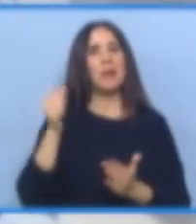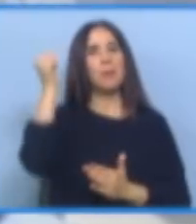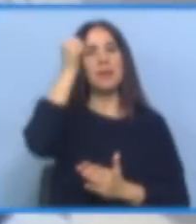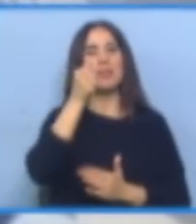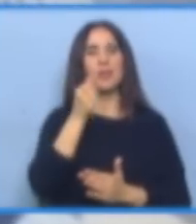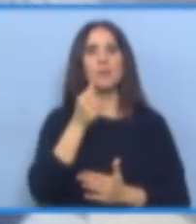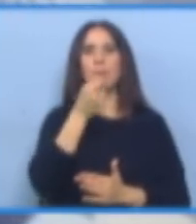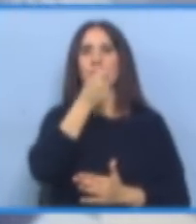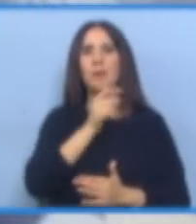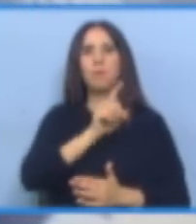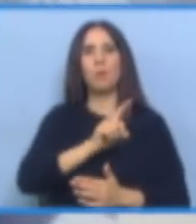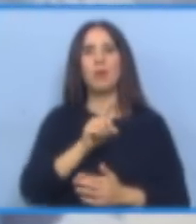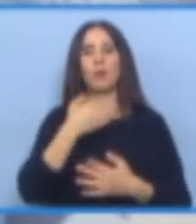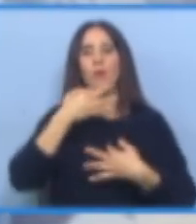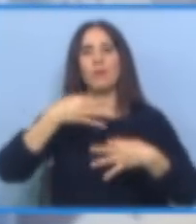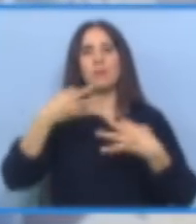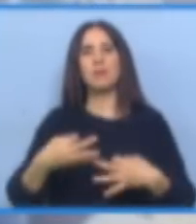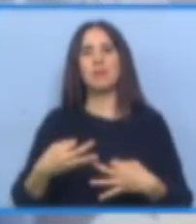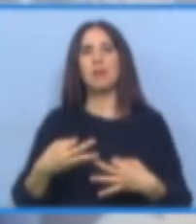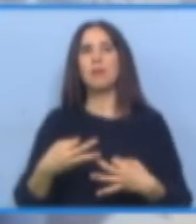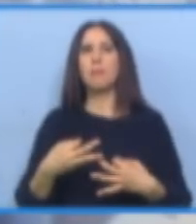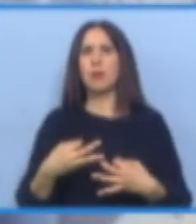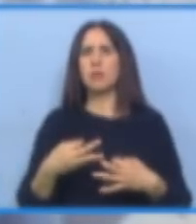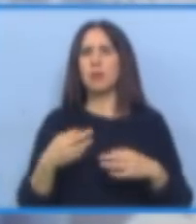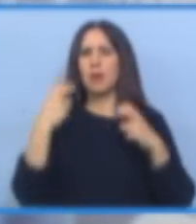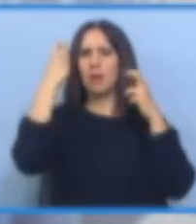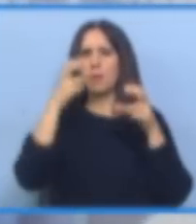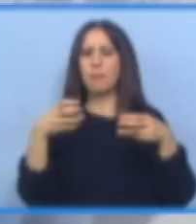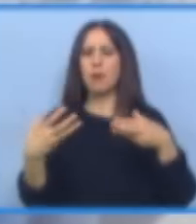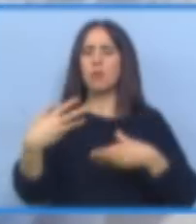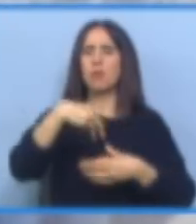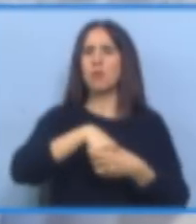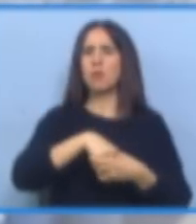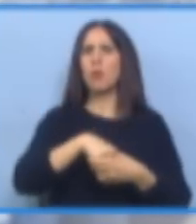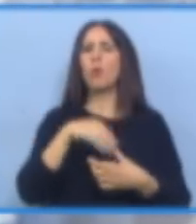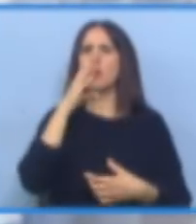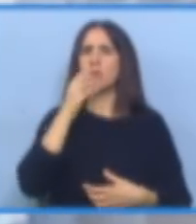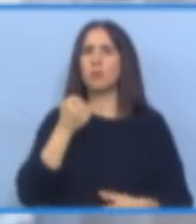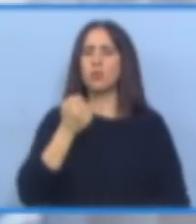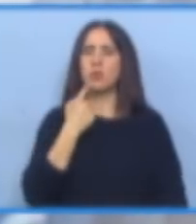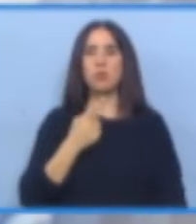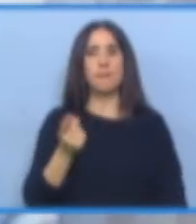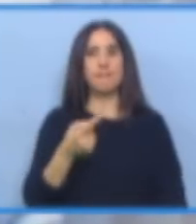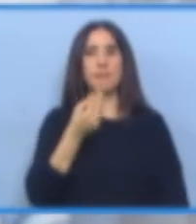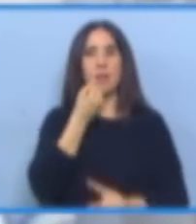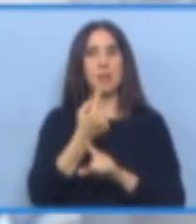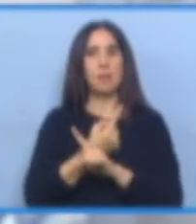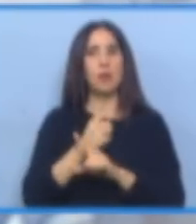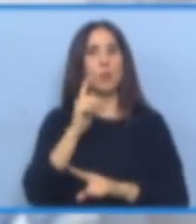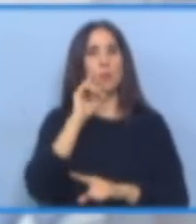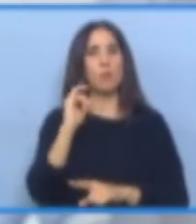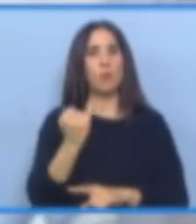primeira comunhão ou confirmação, mas andar naquele rebanho, ou se o pastor diz, olha, tens de te alimentar, estás muito